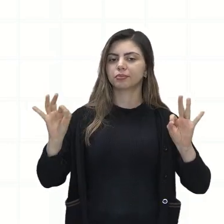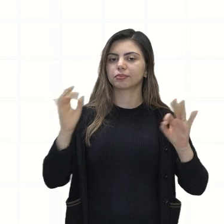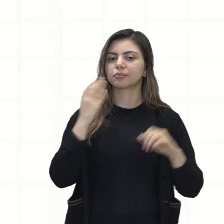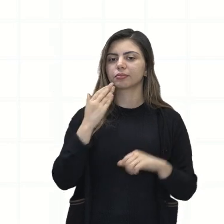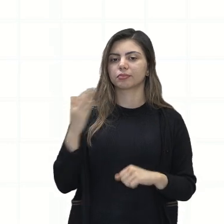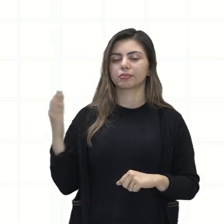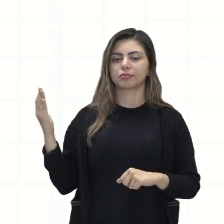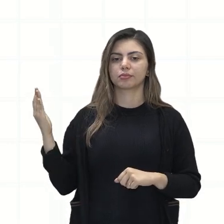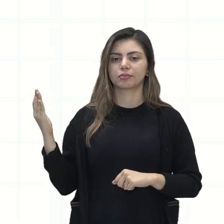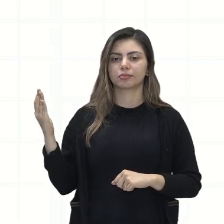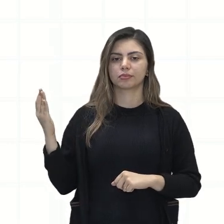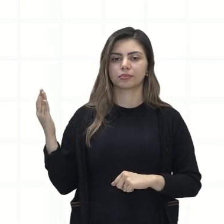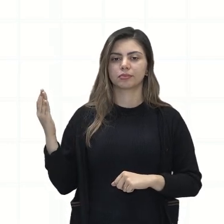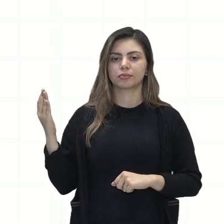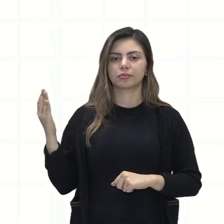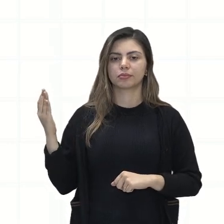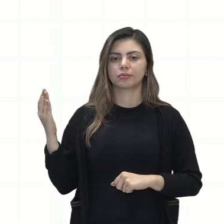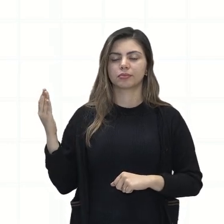you admire is